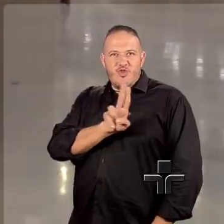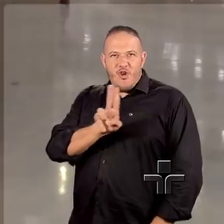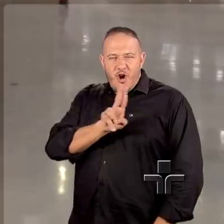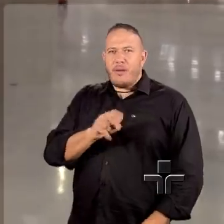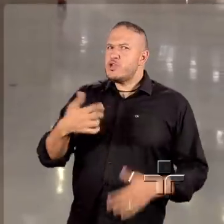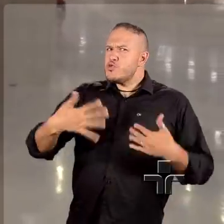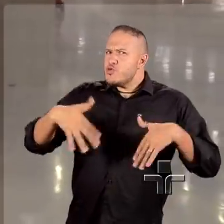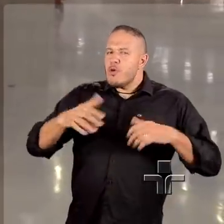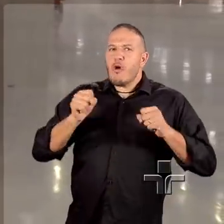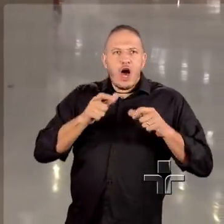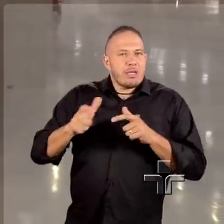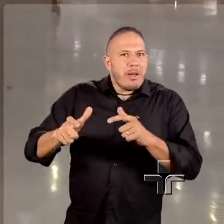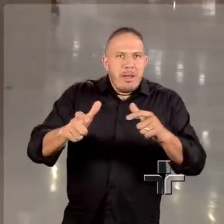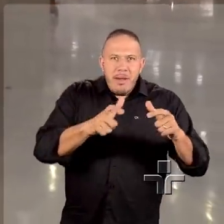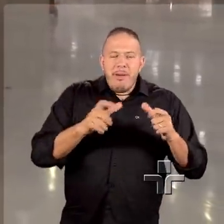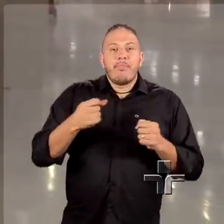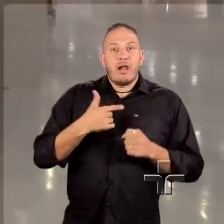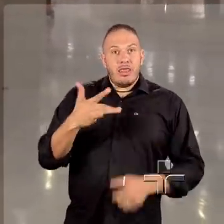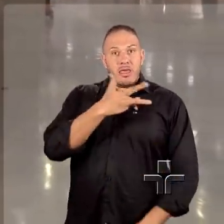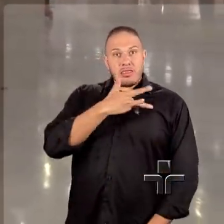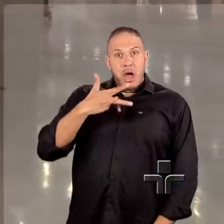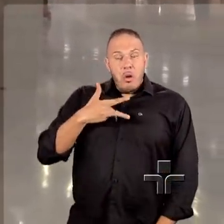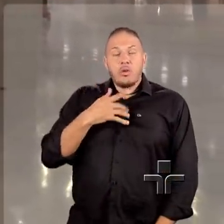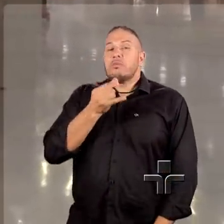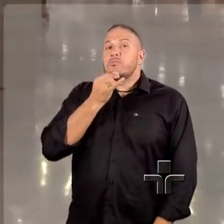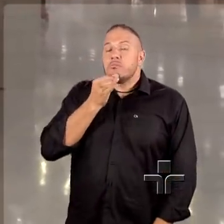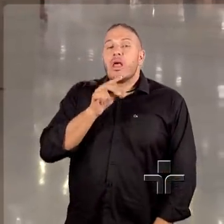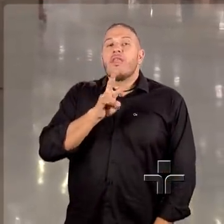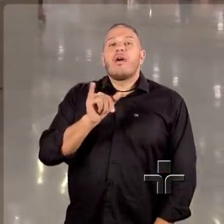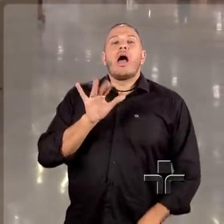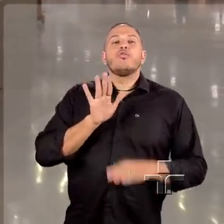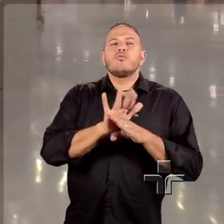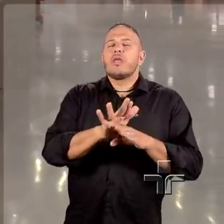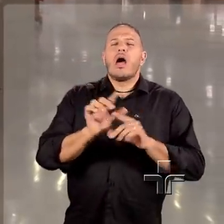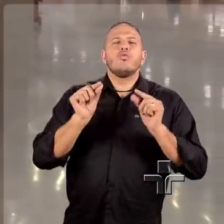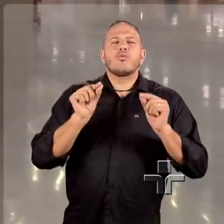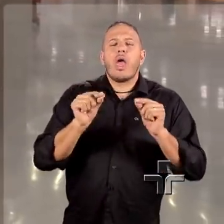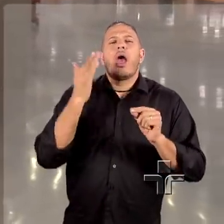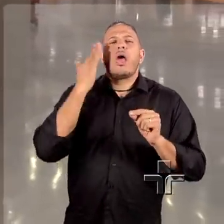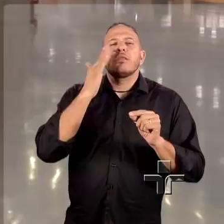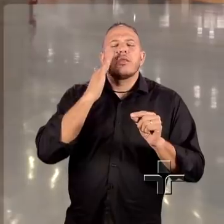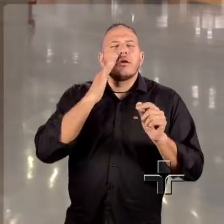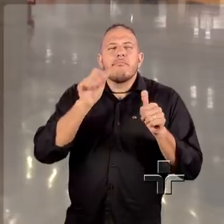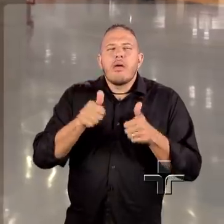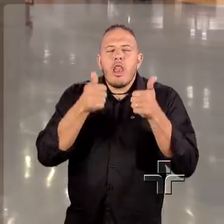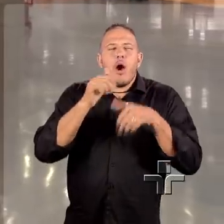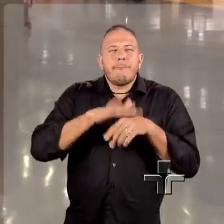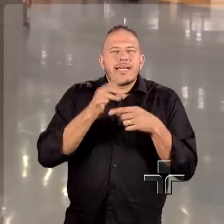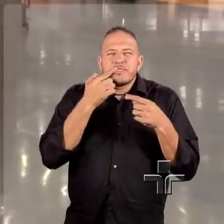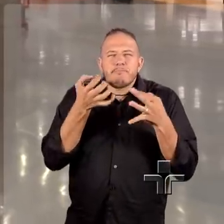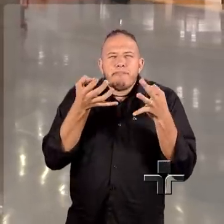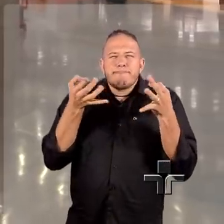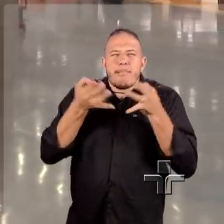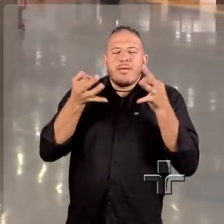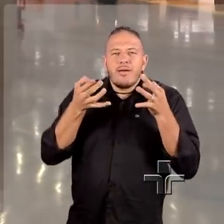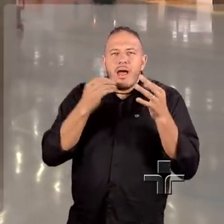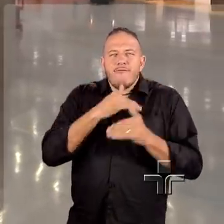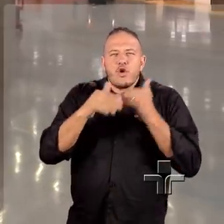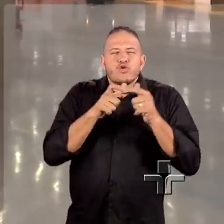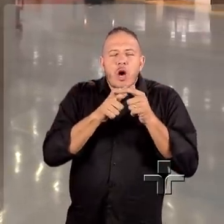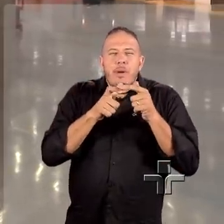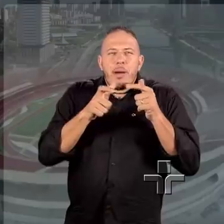usado em várias áreas. Na saúde, por exemplo, ele vai ajudar a entender melhor e com mais precisão a evolução